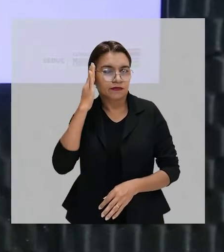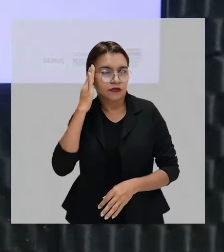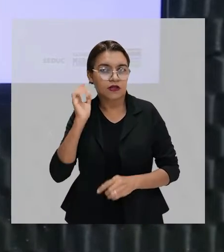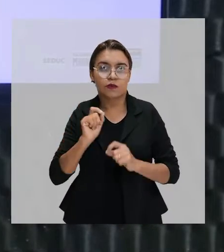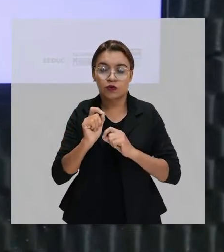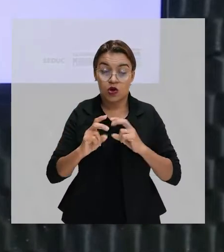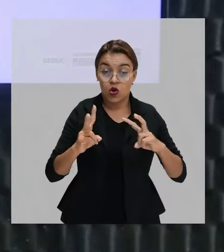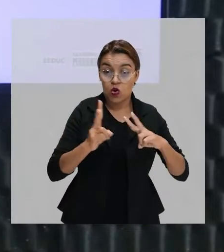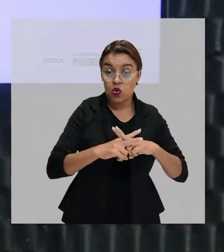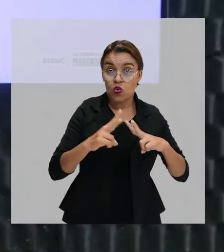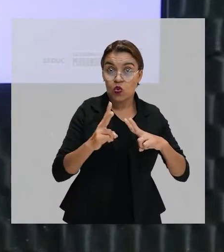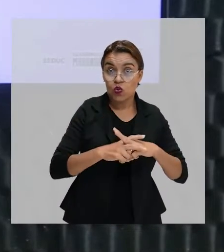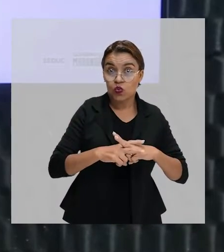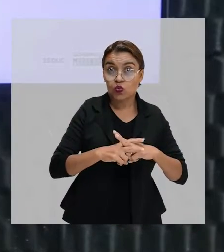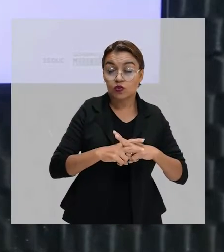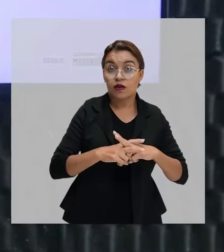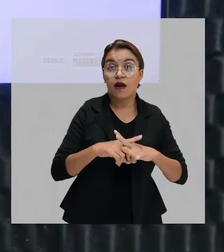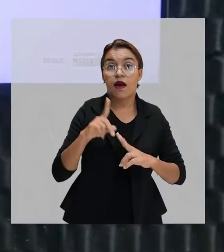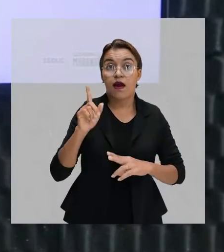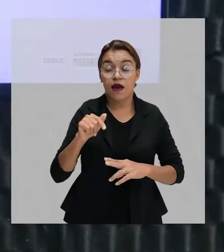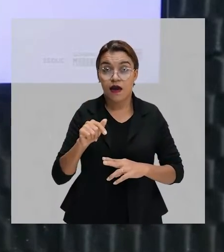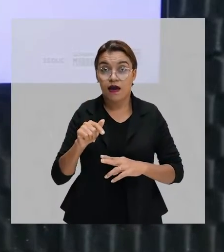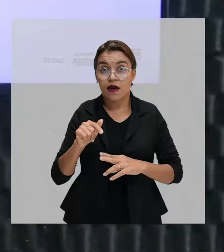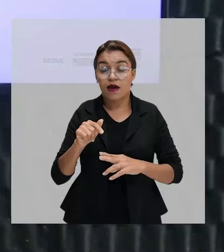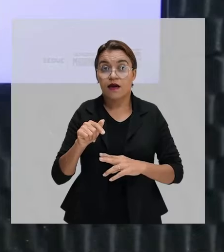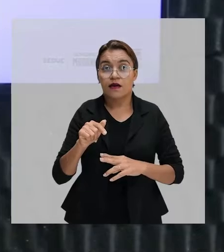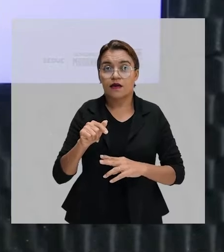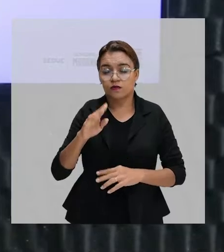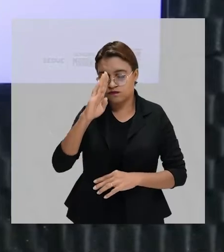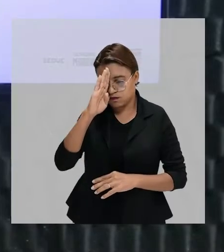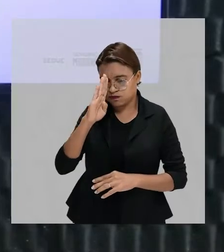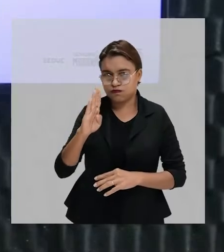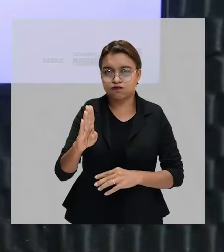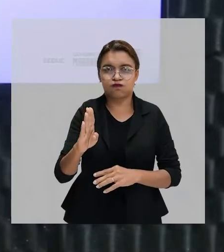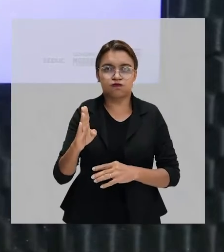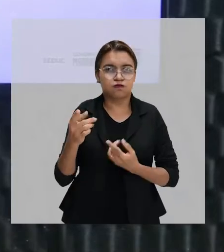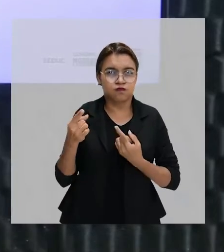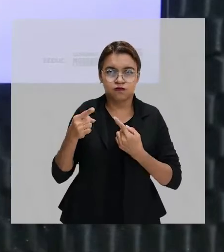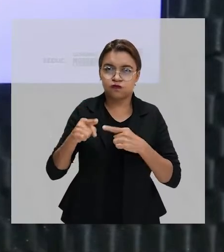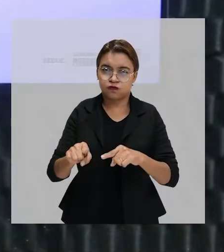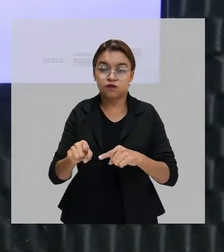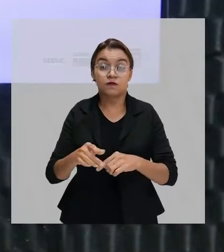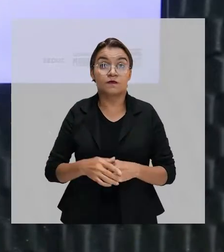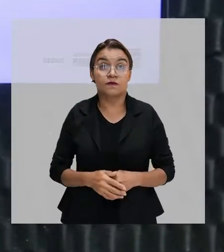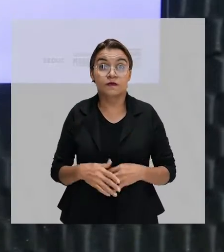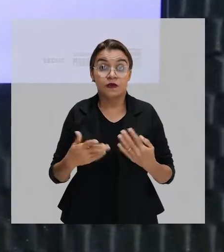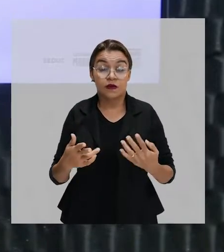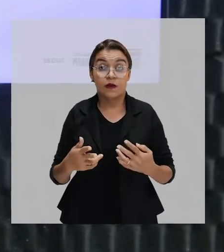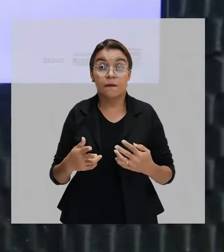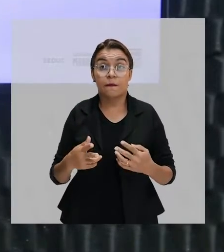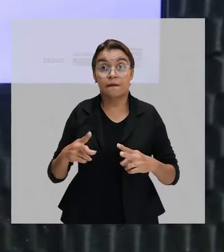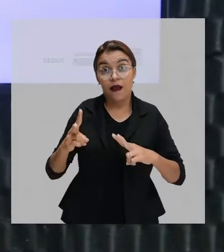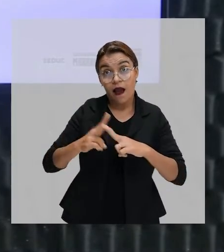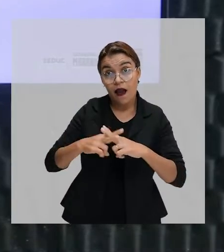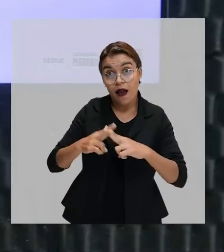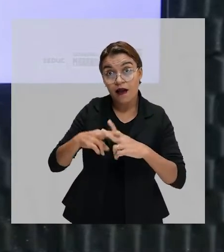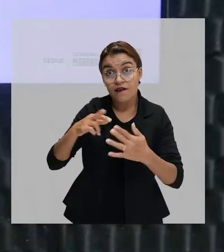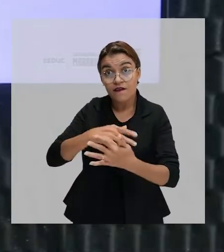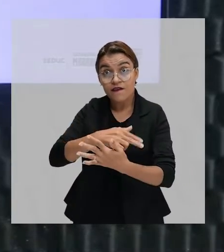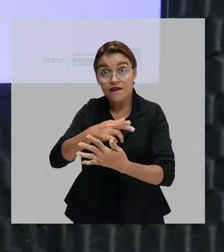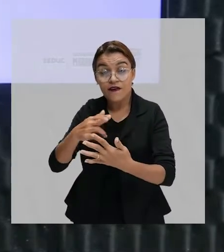tem a ver com o combate direto e que as artes marciais ela advém